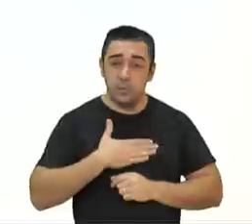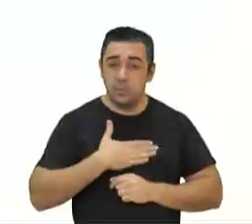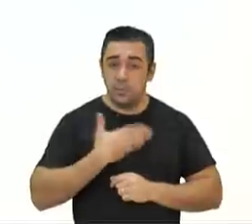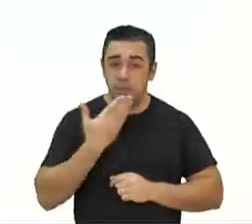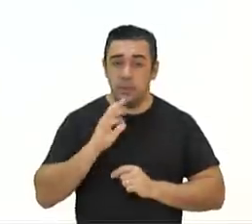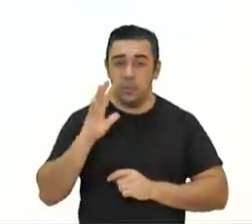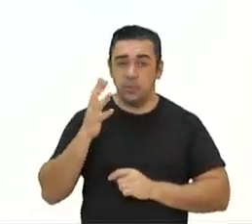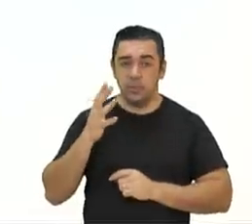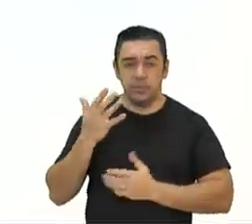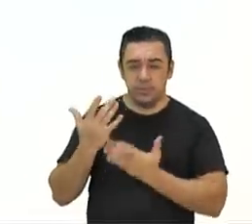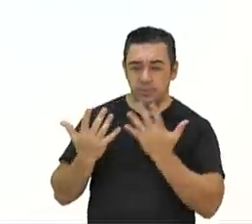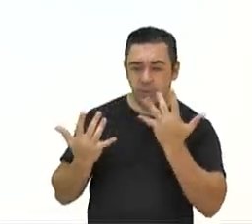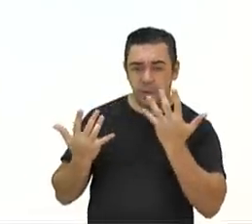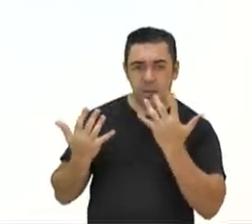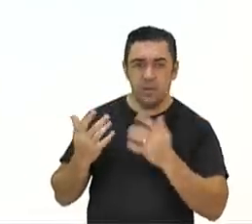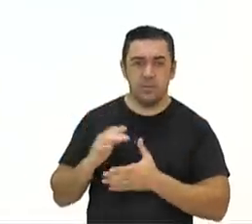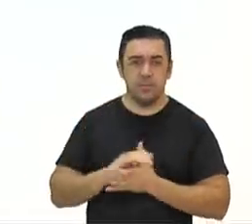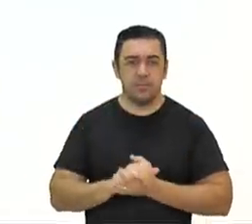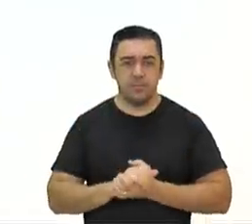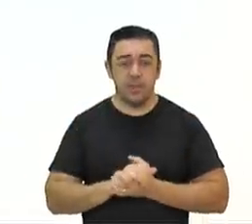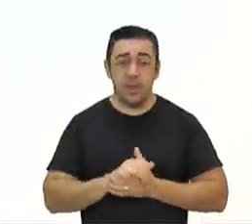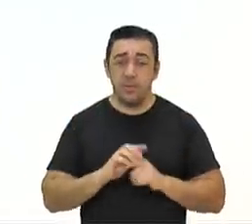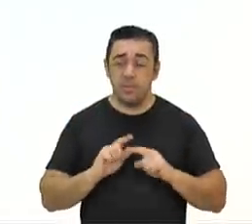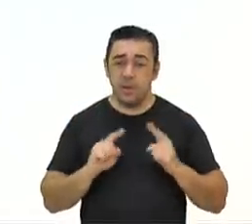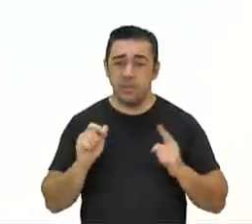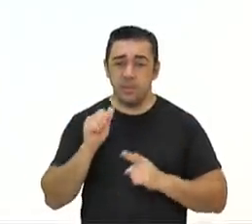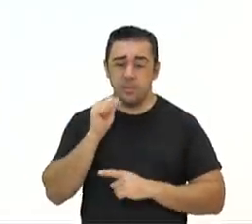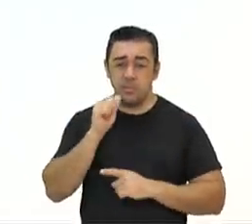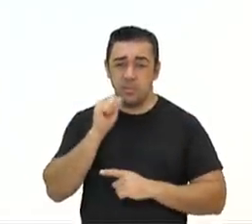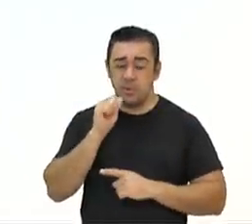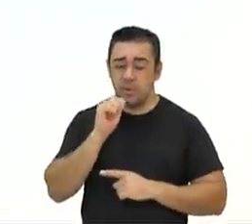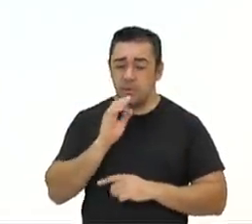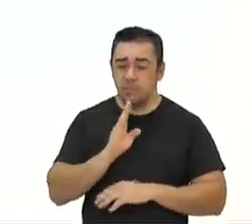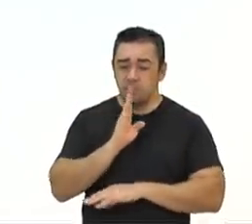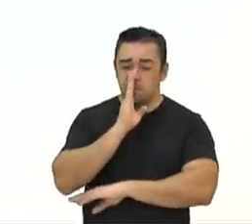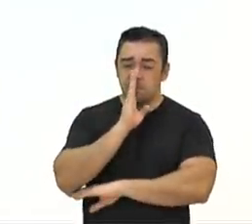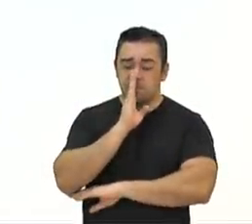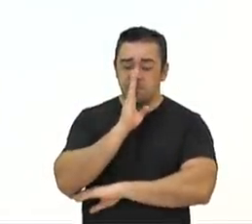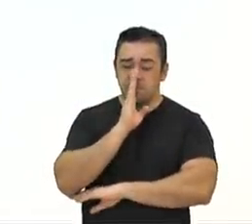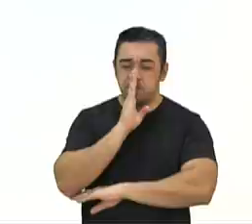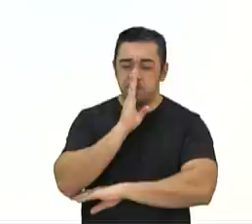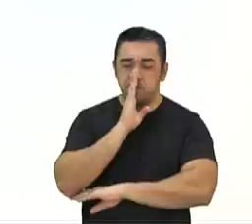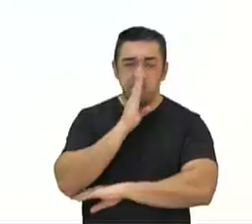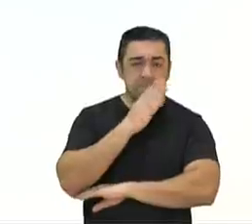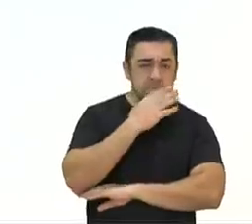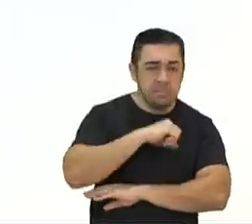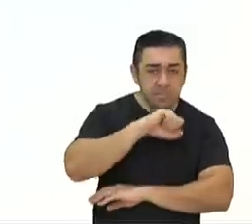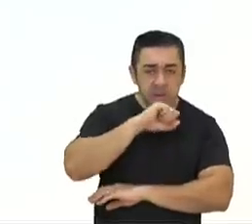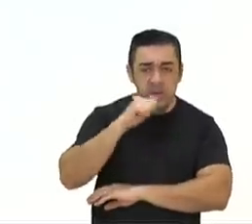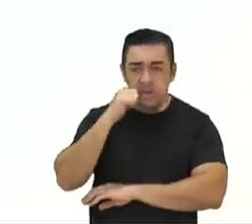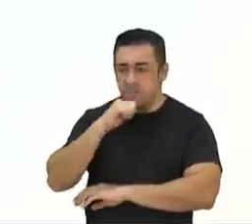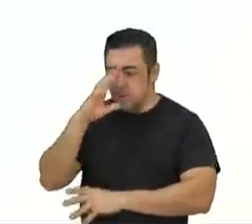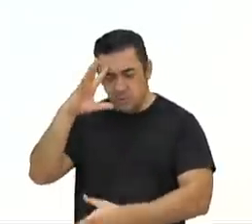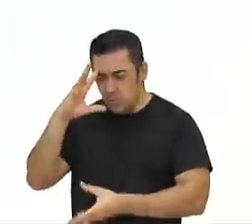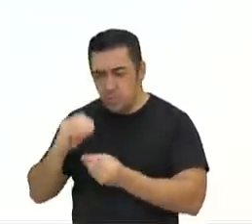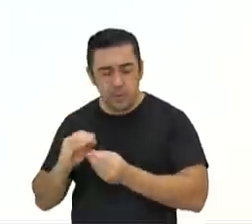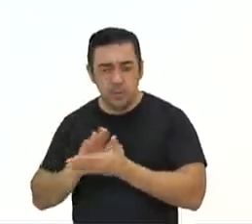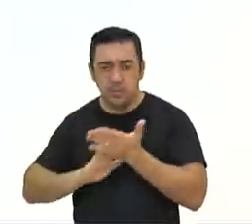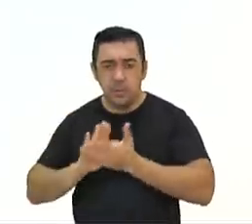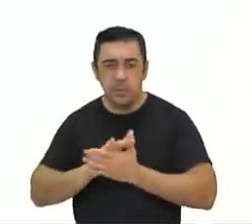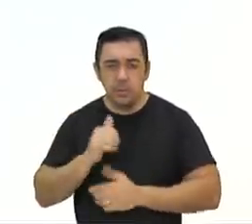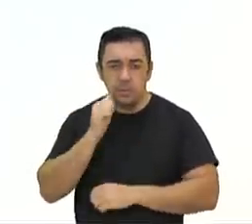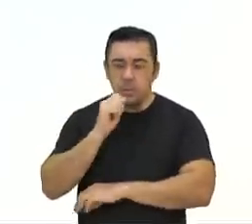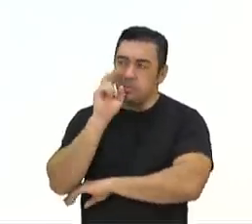acontecimento nas mãos, numa mudez que nem pai nem mãe compreenderiam. Acompanhou com